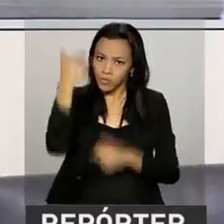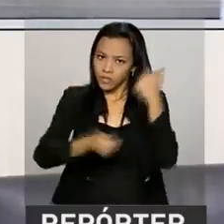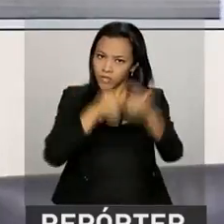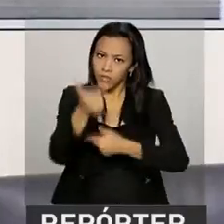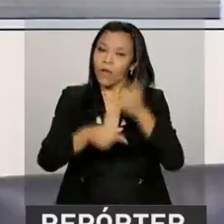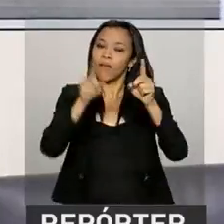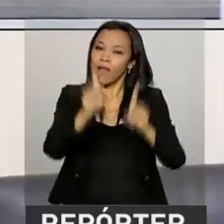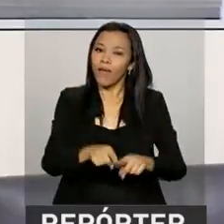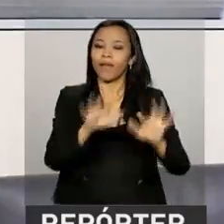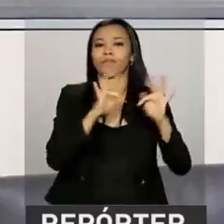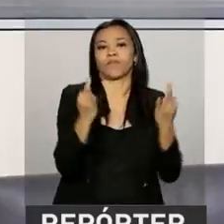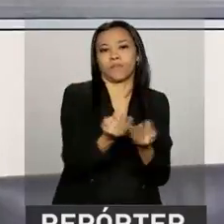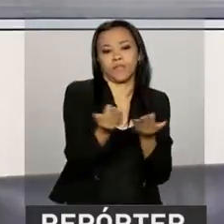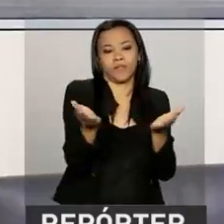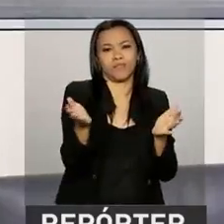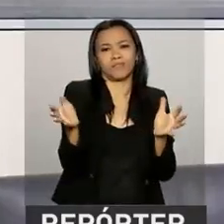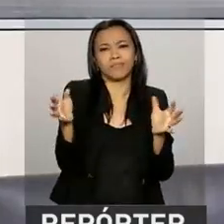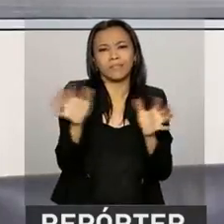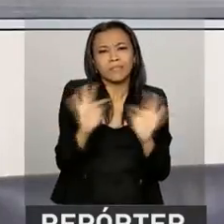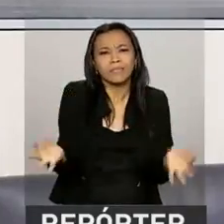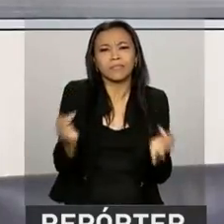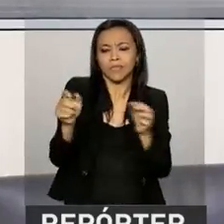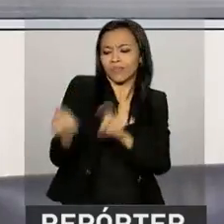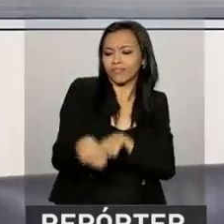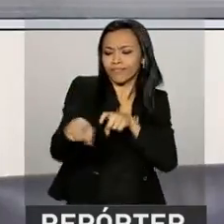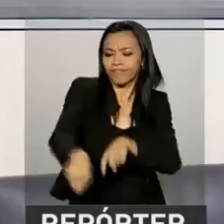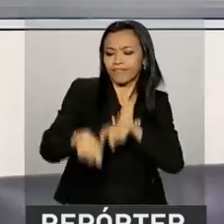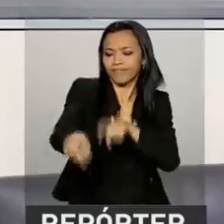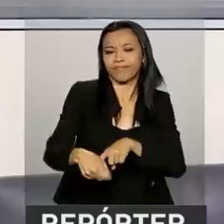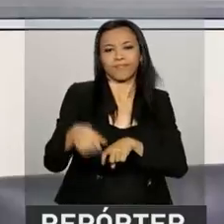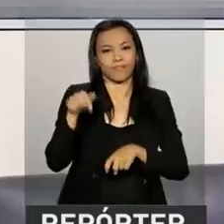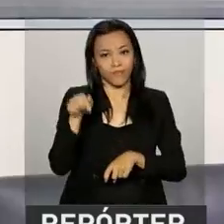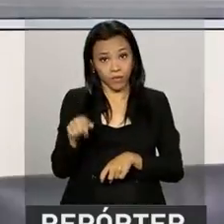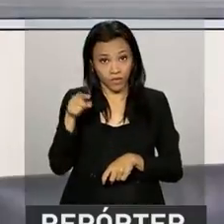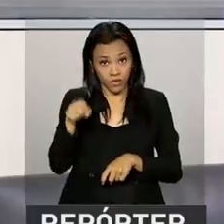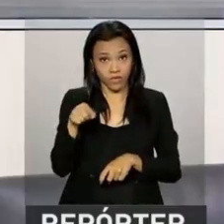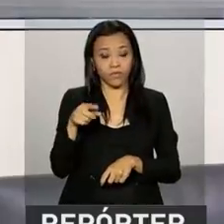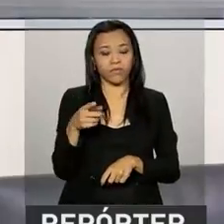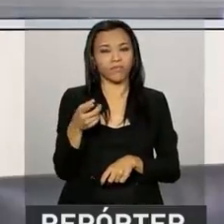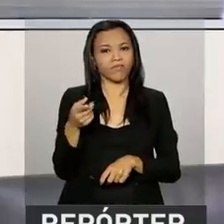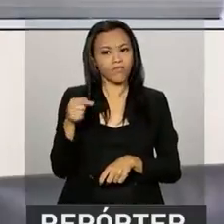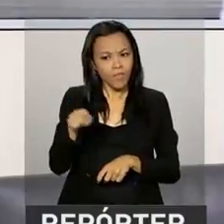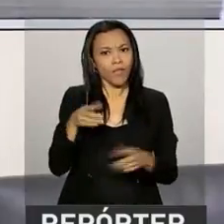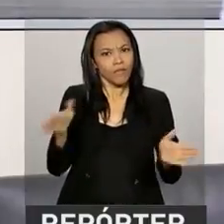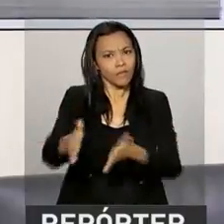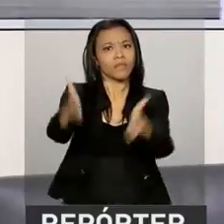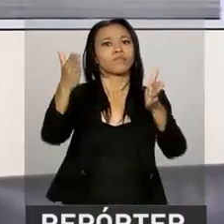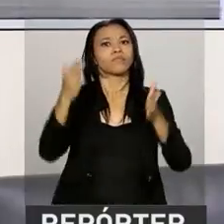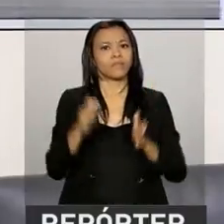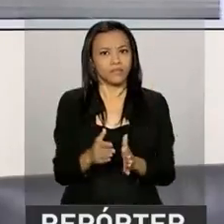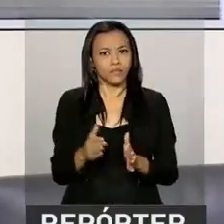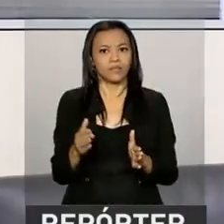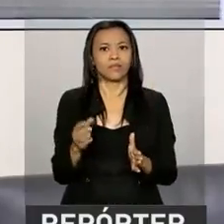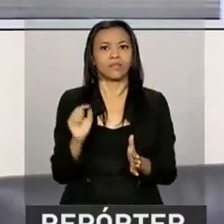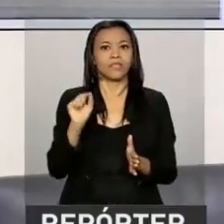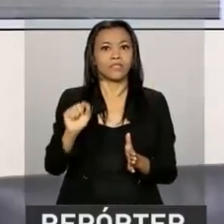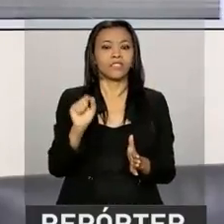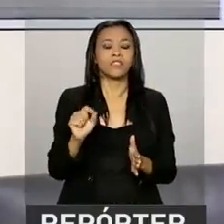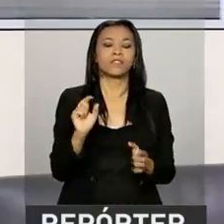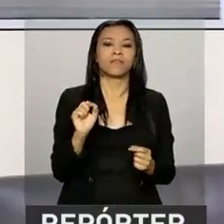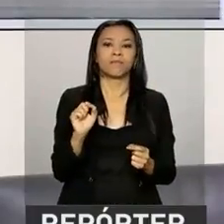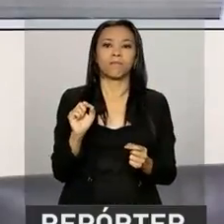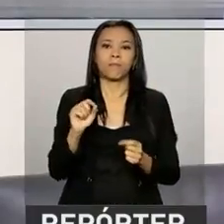agricultores familiares então isso dá para nós a percepção de que este caminho de alterar o crédito de